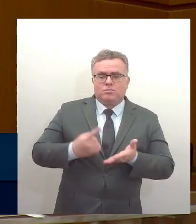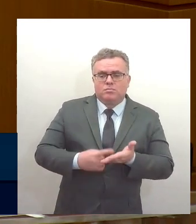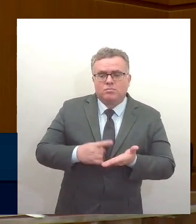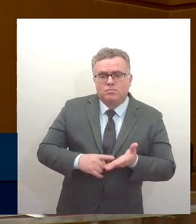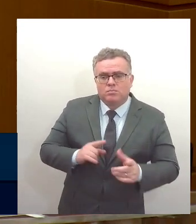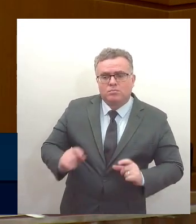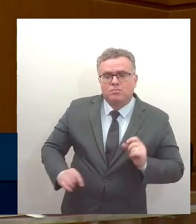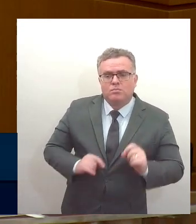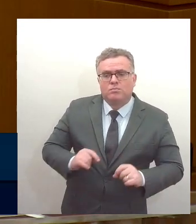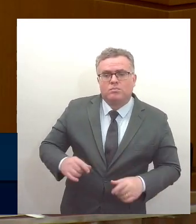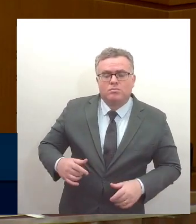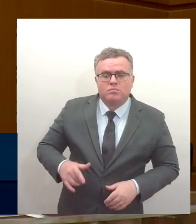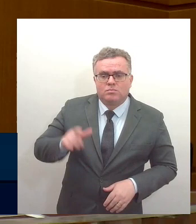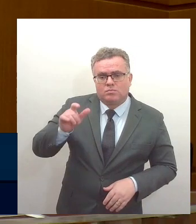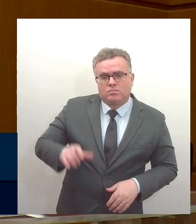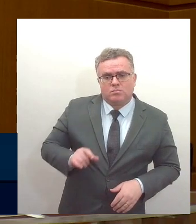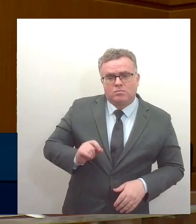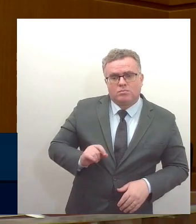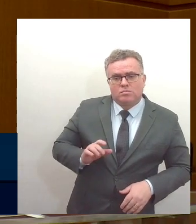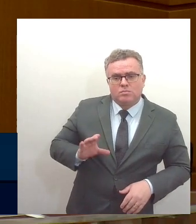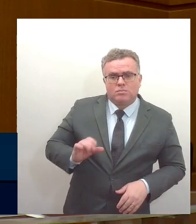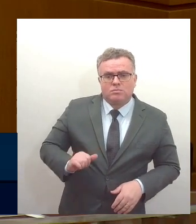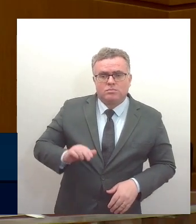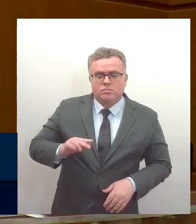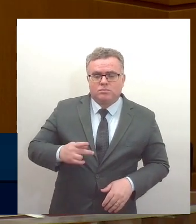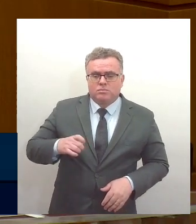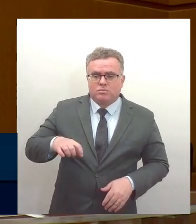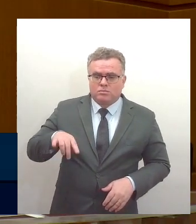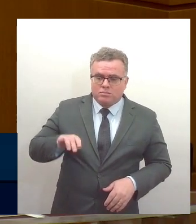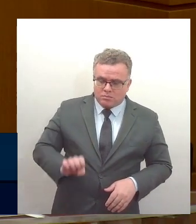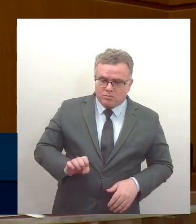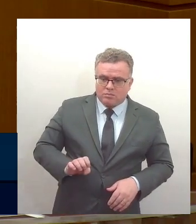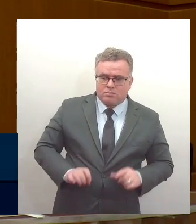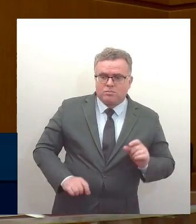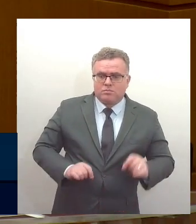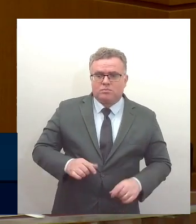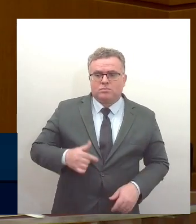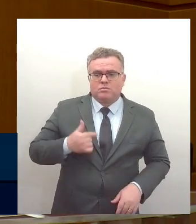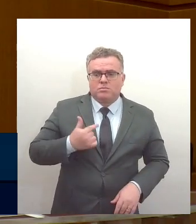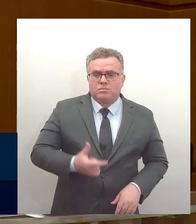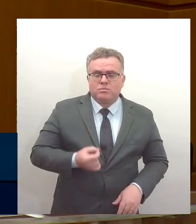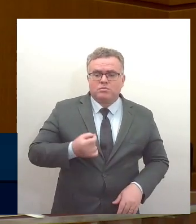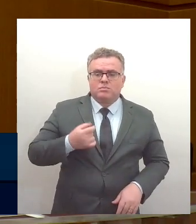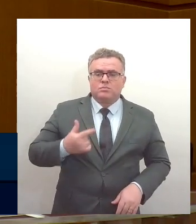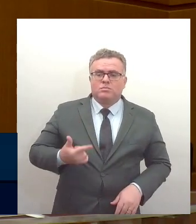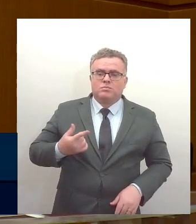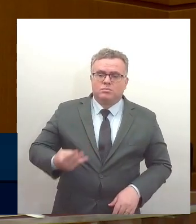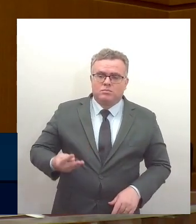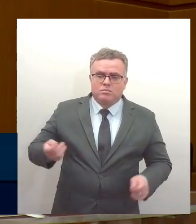ao Ministério do Trabalho, só em 2023 foram gerados